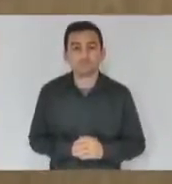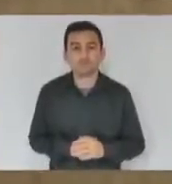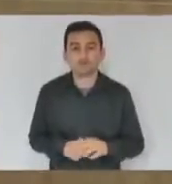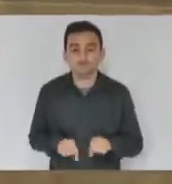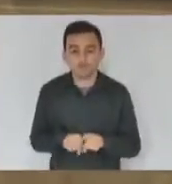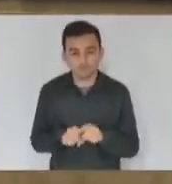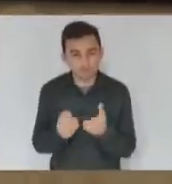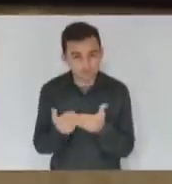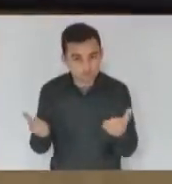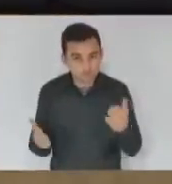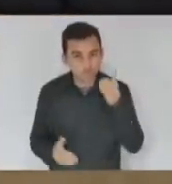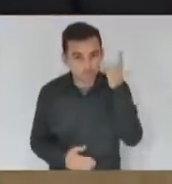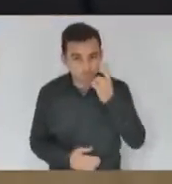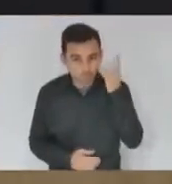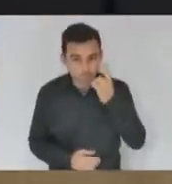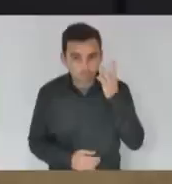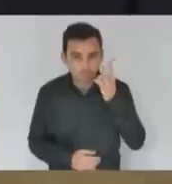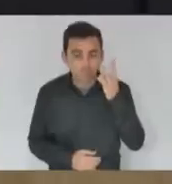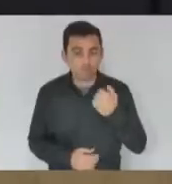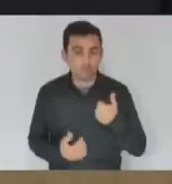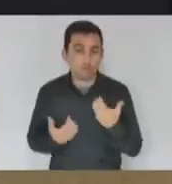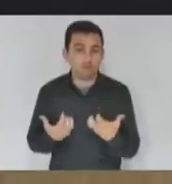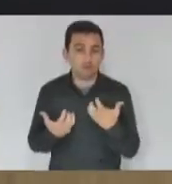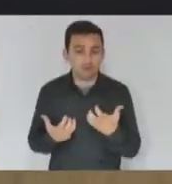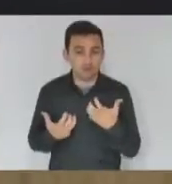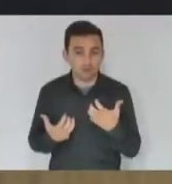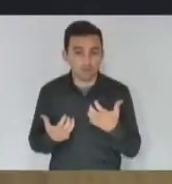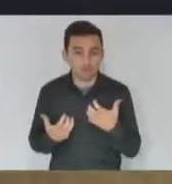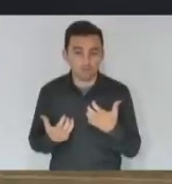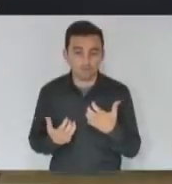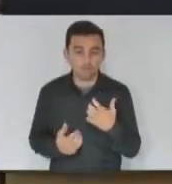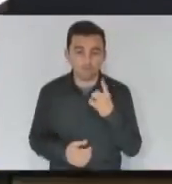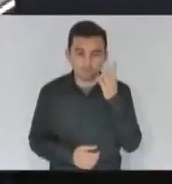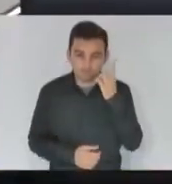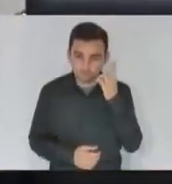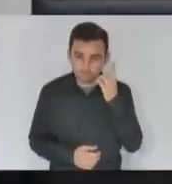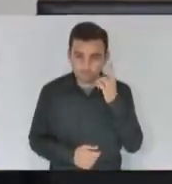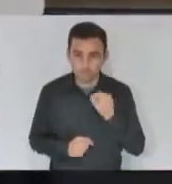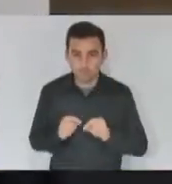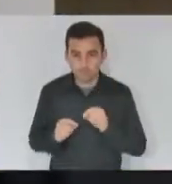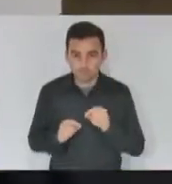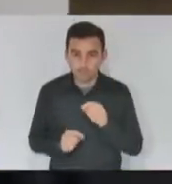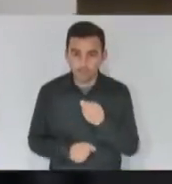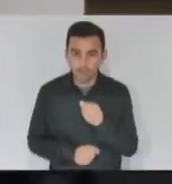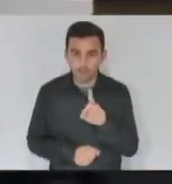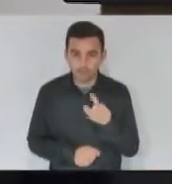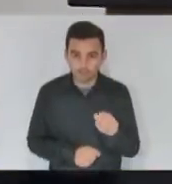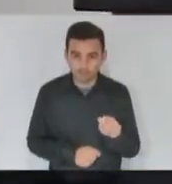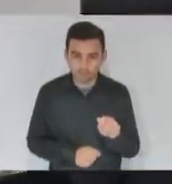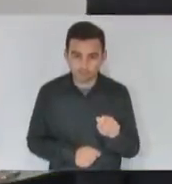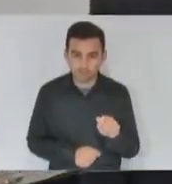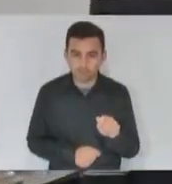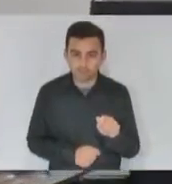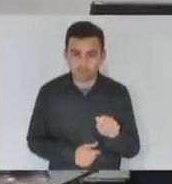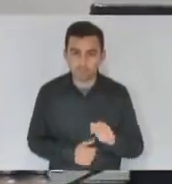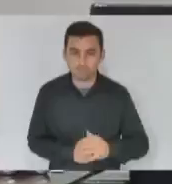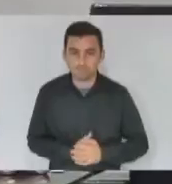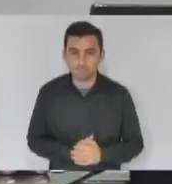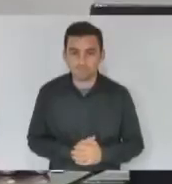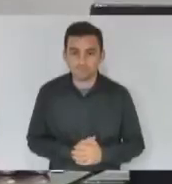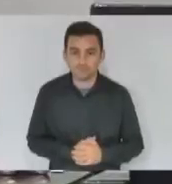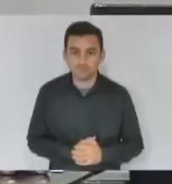deputados, quero, senhora deputada Ada Lili Faraco de Luca,